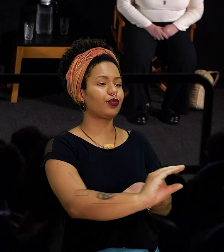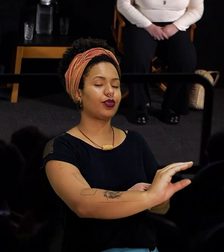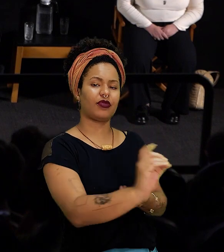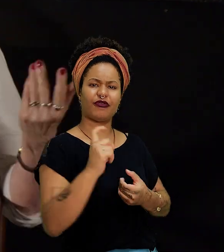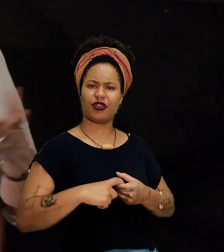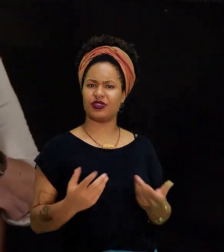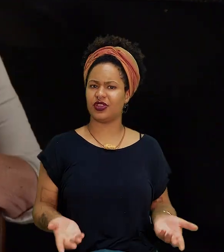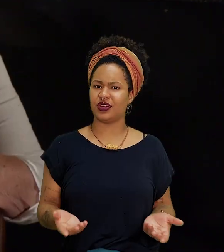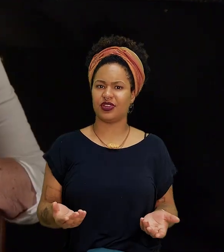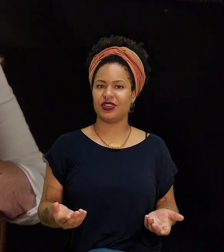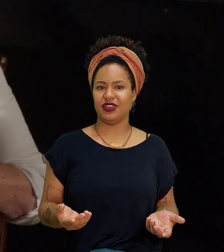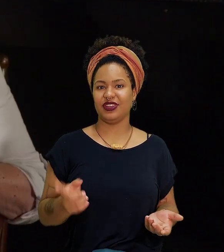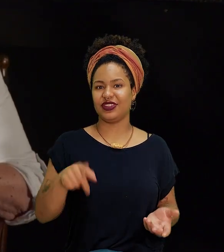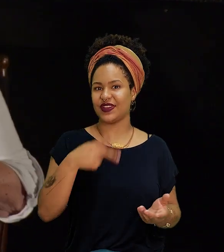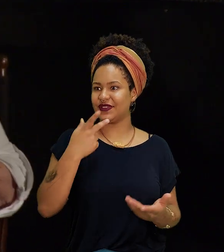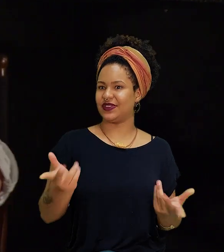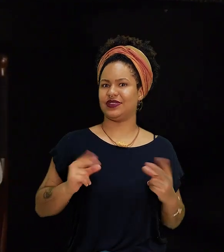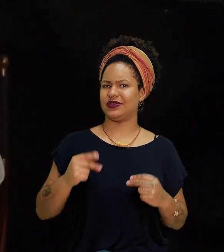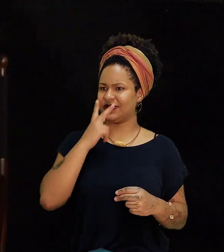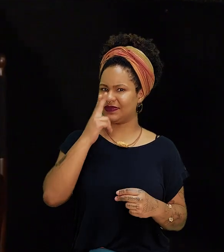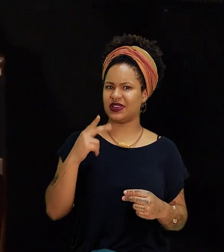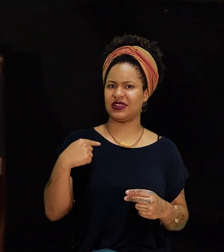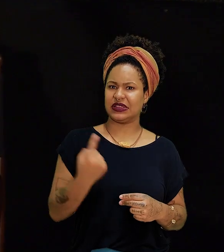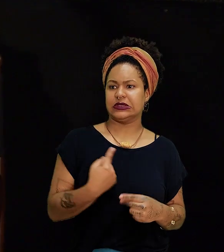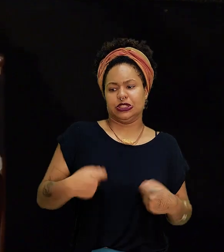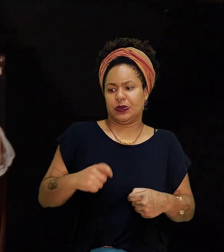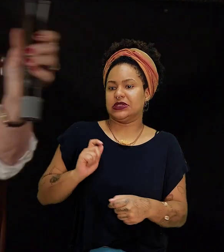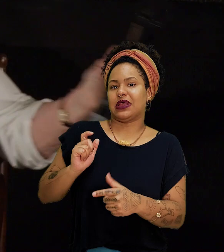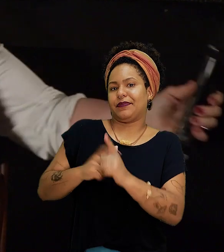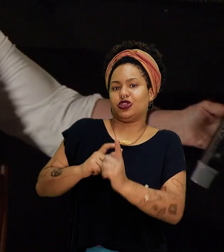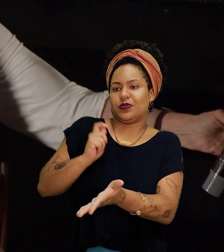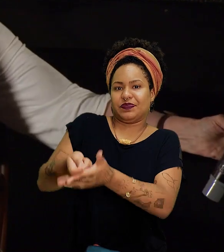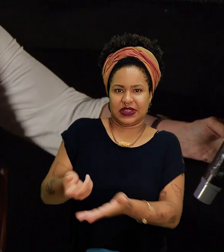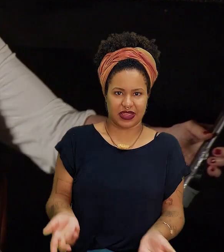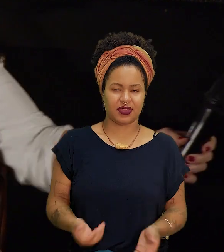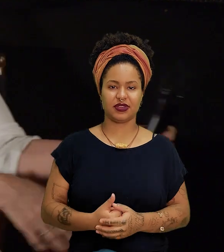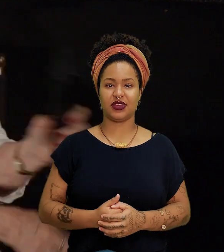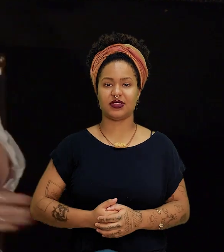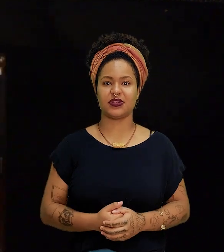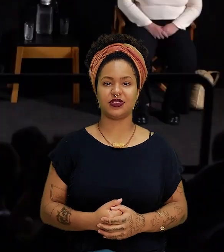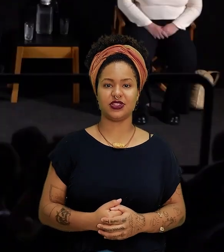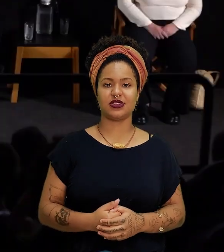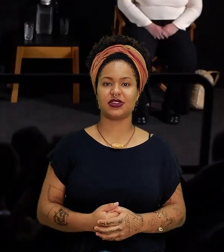Pois é. Né? Loteou antes, agora a gente já tem que arcar com isso.